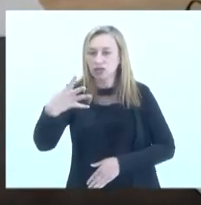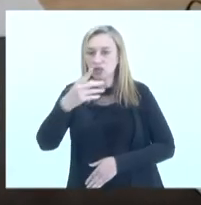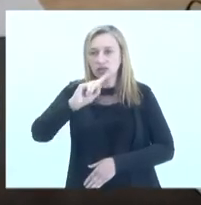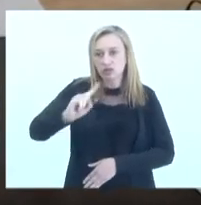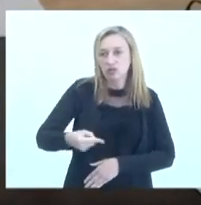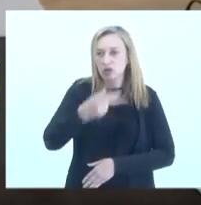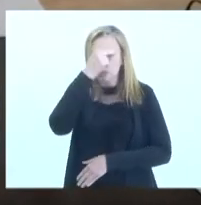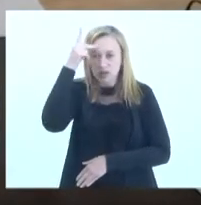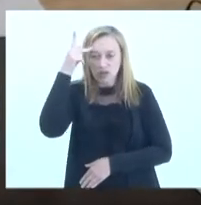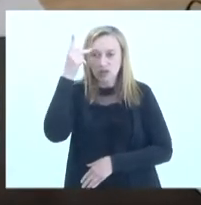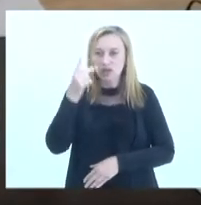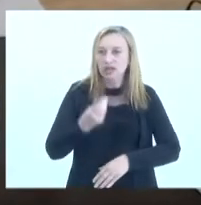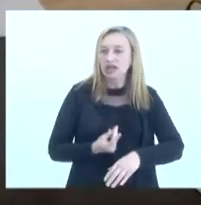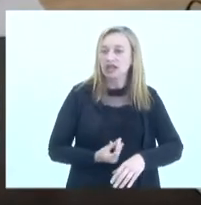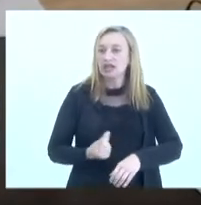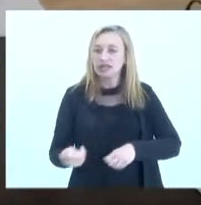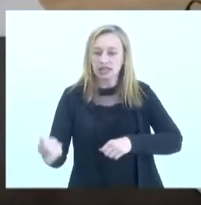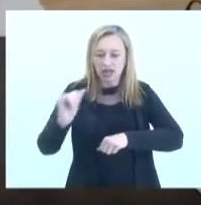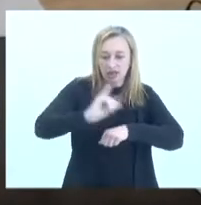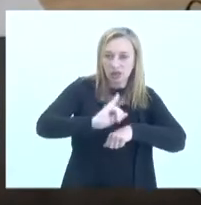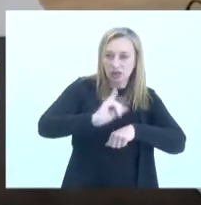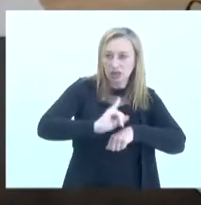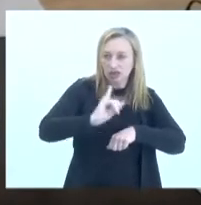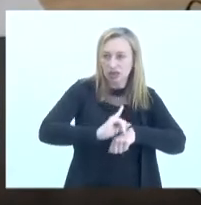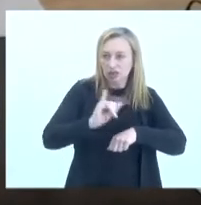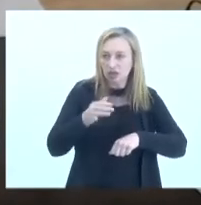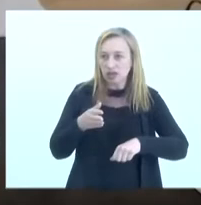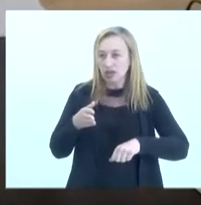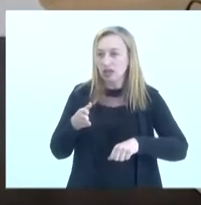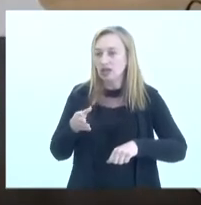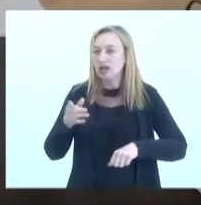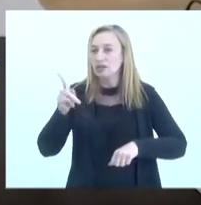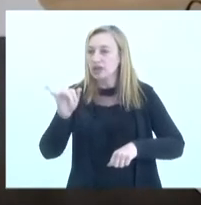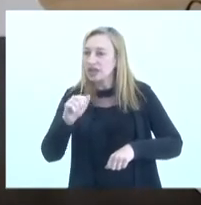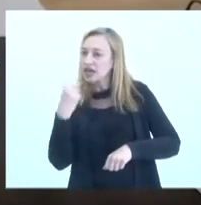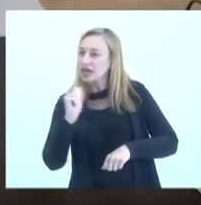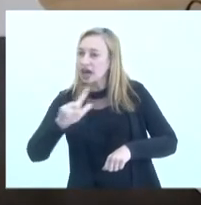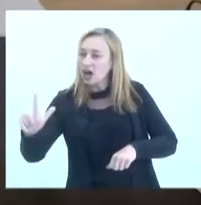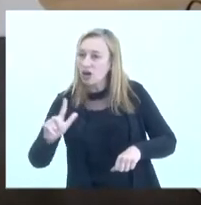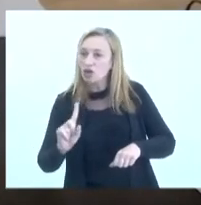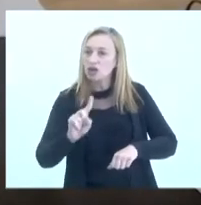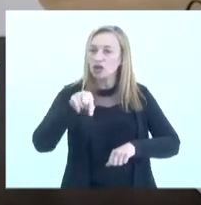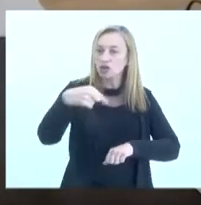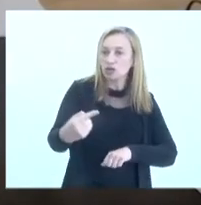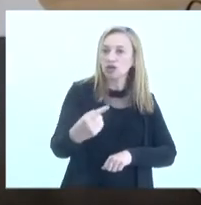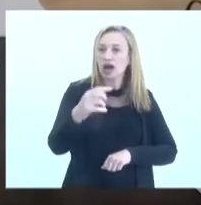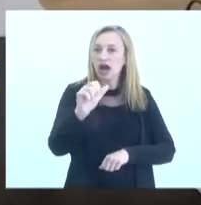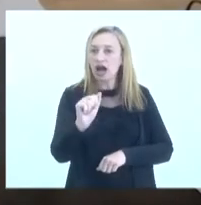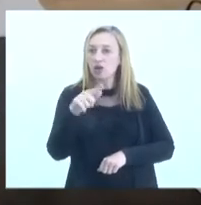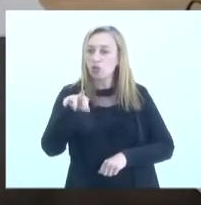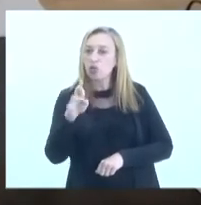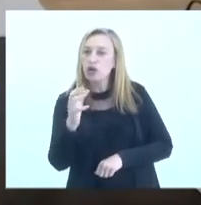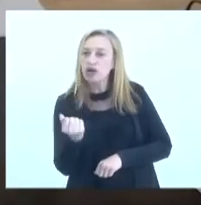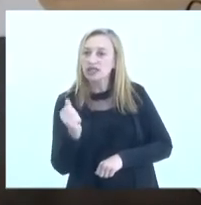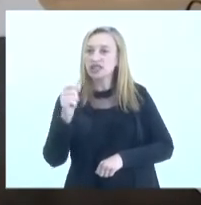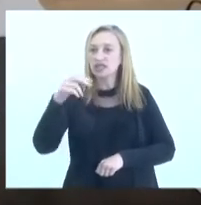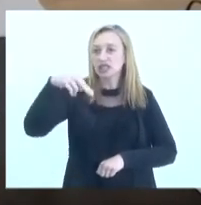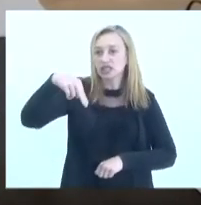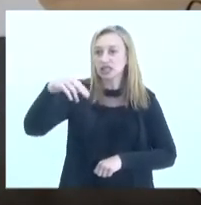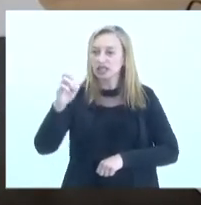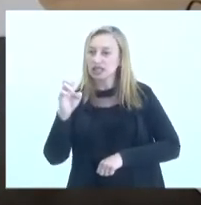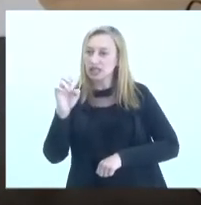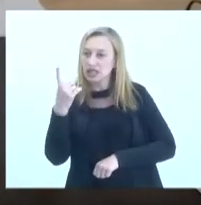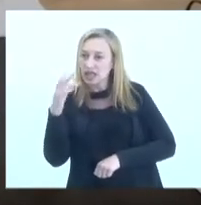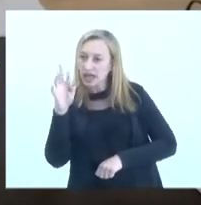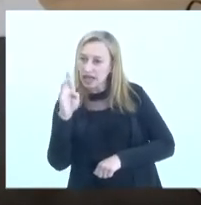pessoas que saem de Volta Redonda, Barra Mansa e Pinheiral e vão para a região das Agulhas Negras. Isso daí,